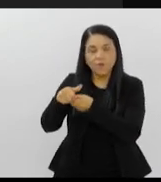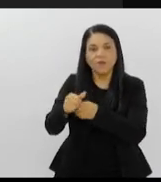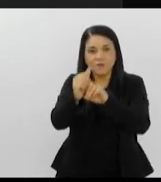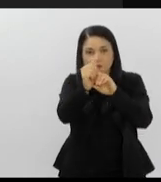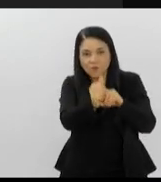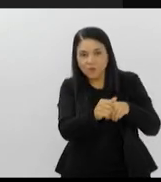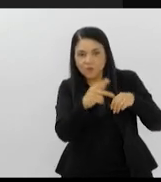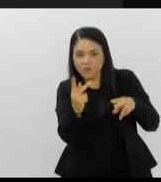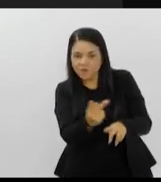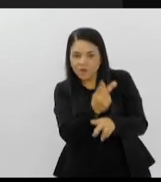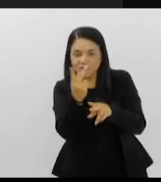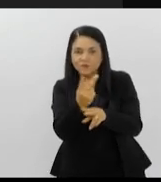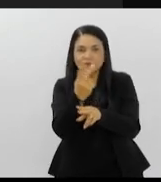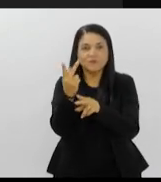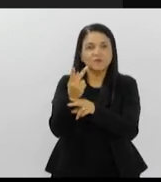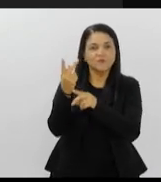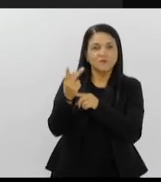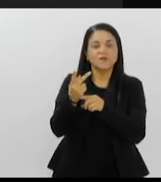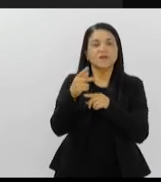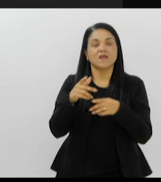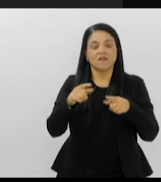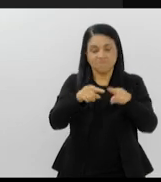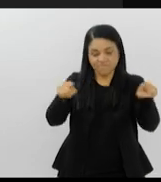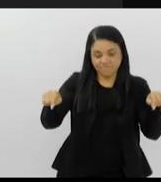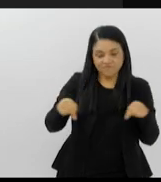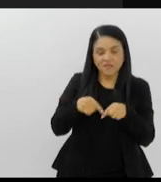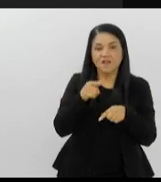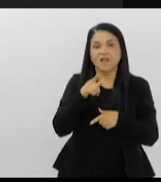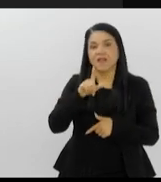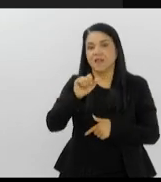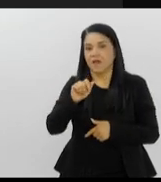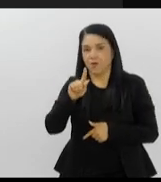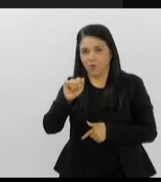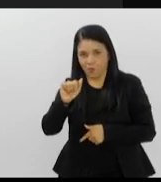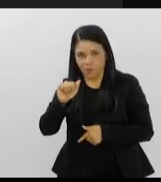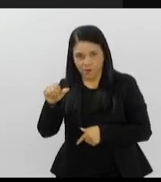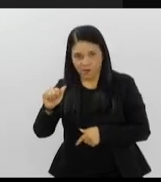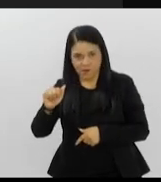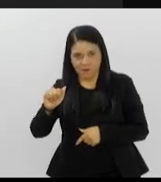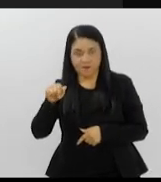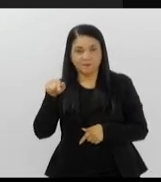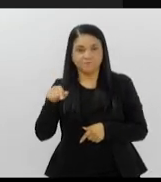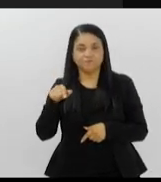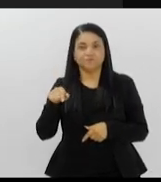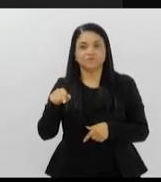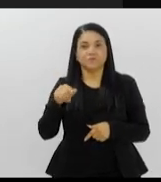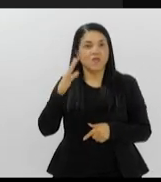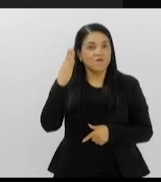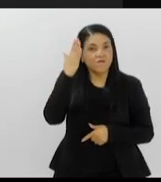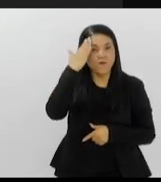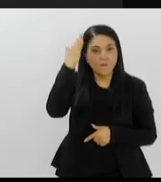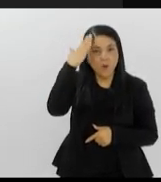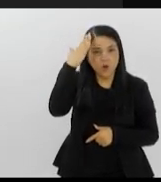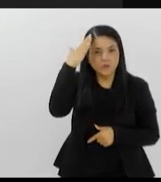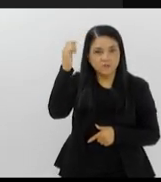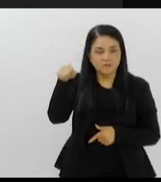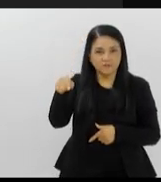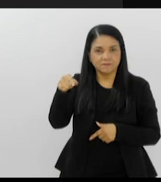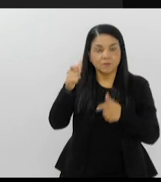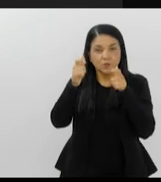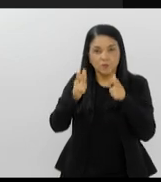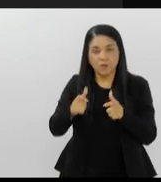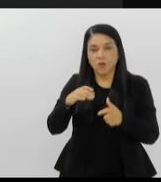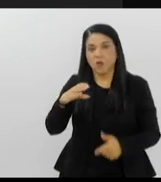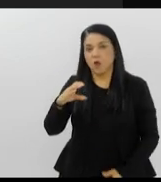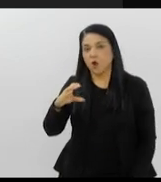é mais praticado em lagoas. O mais famoso, a pista mais famosa do Brasil é Cumbuco,